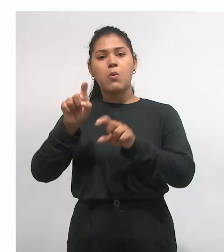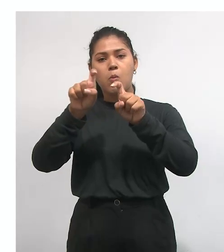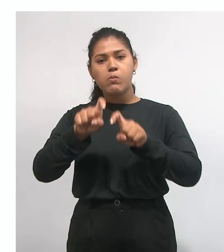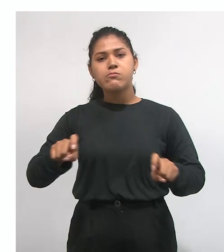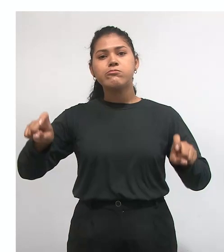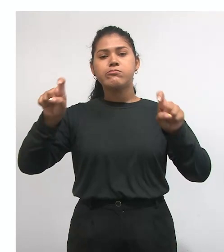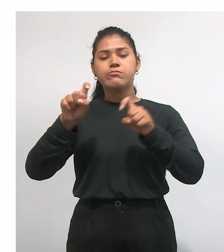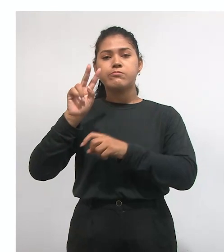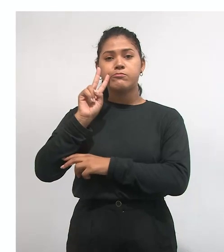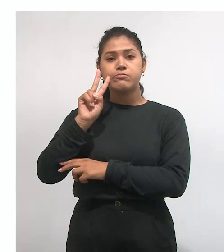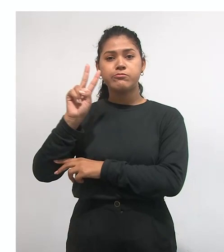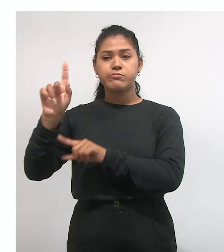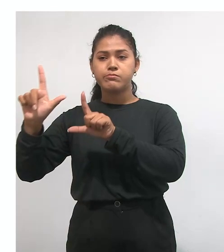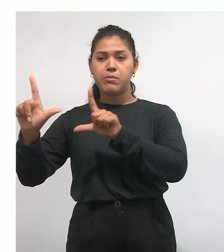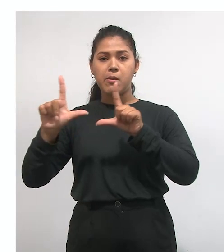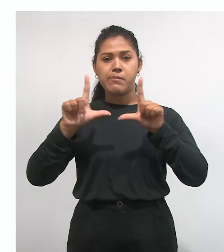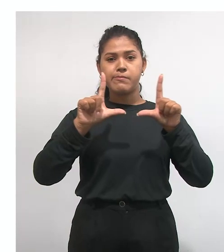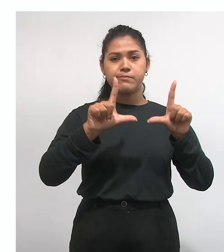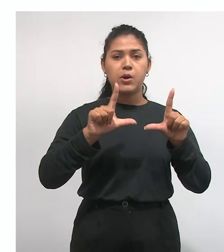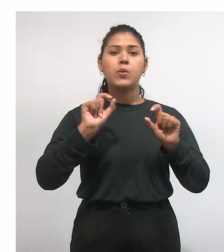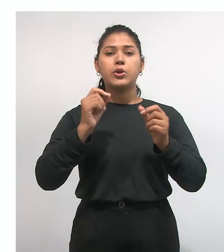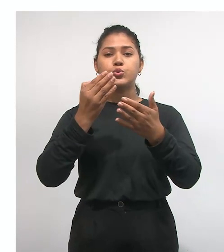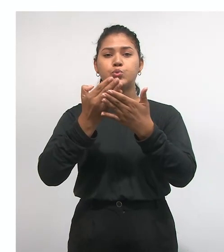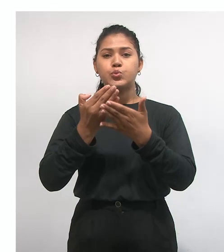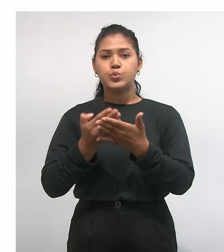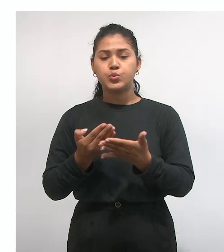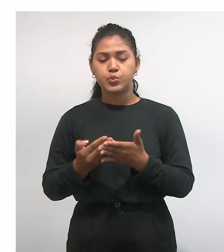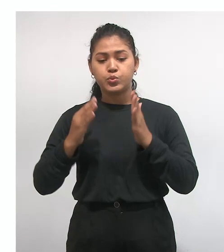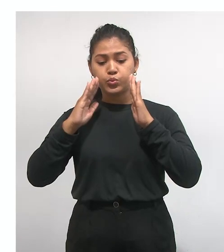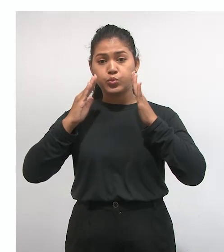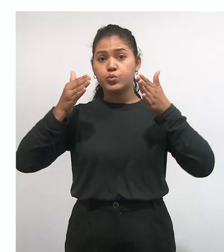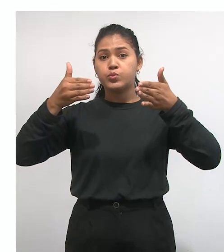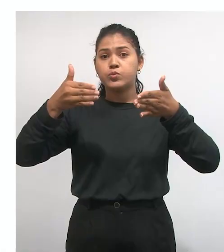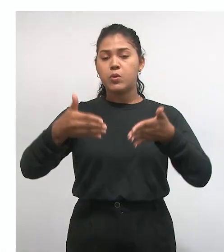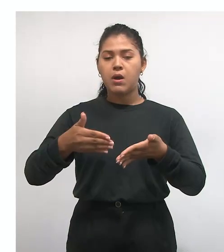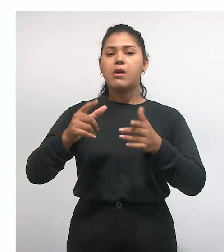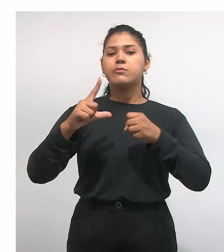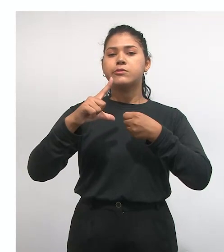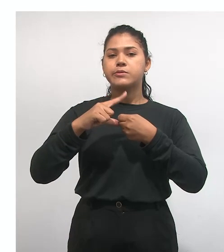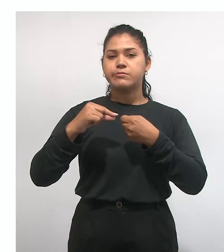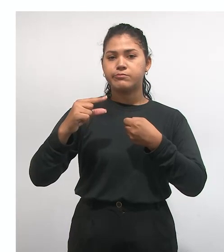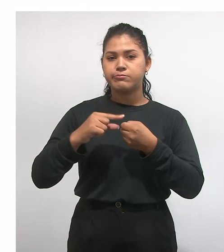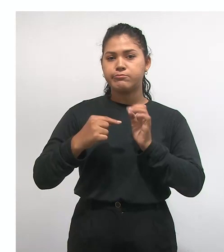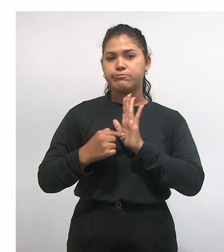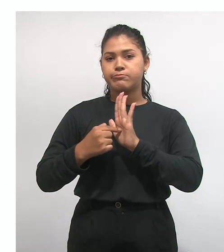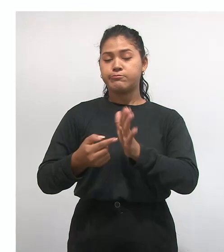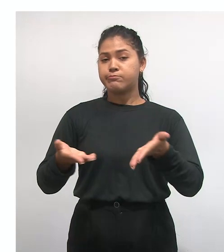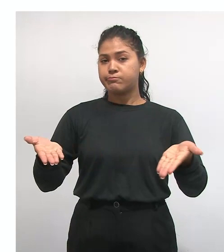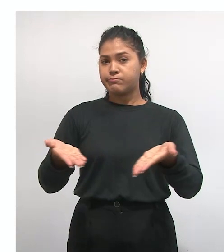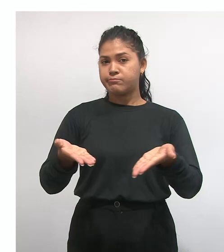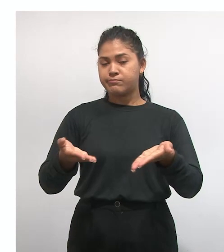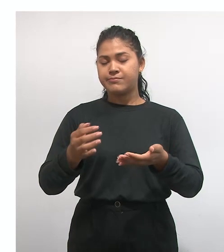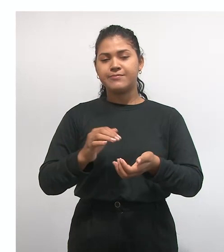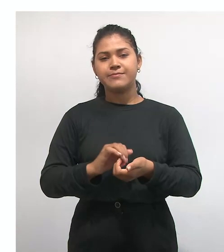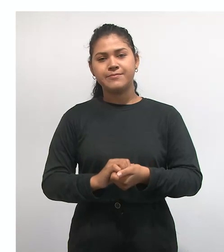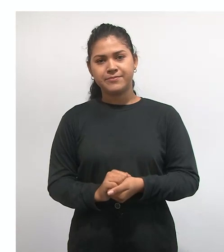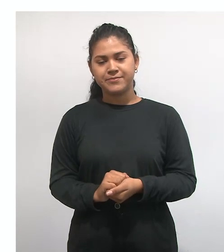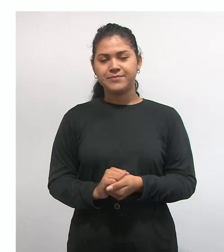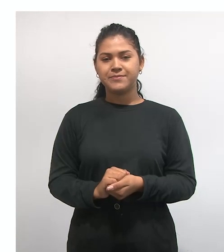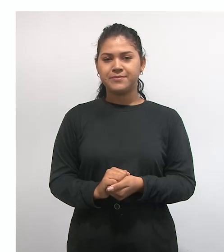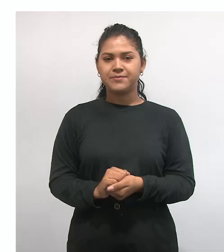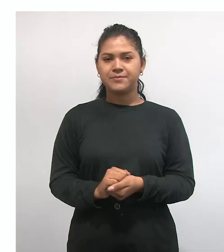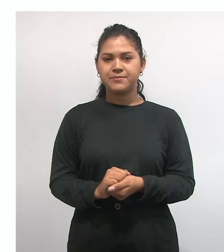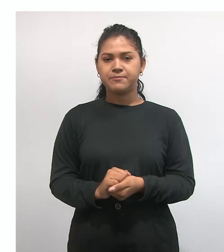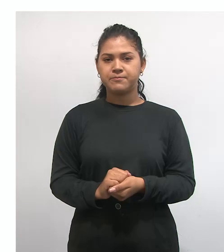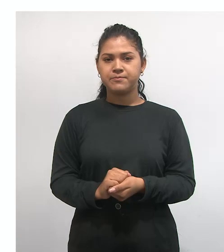navegador e vai acompanhando aqui os nossos estudos por meio desses artigos que estão sendo recomendados, tá ok? Olha